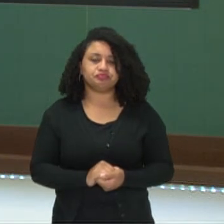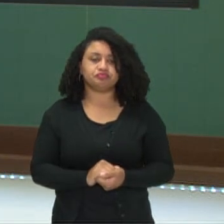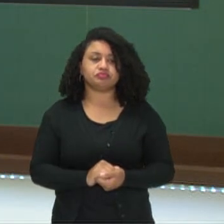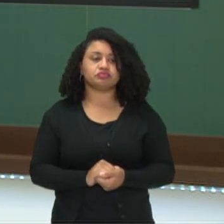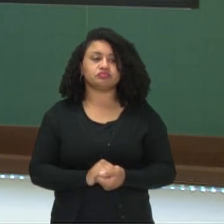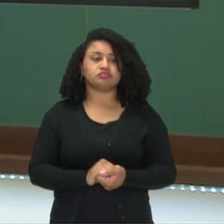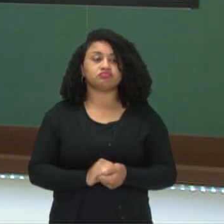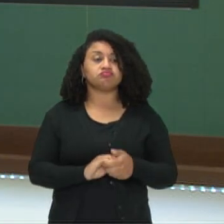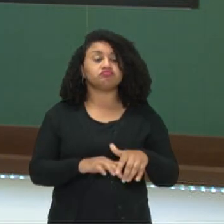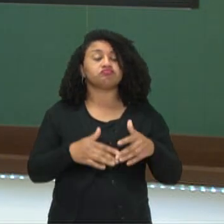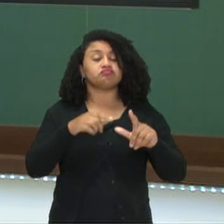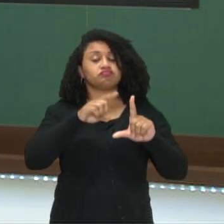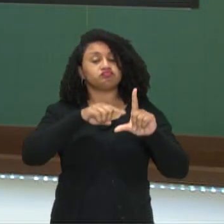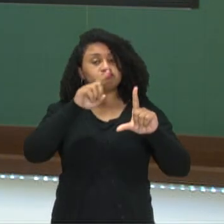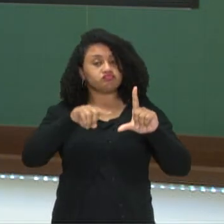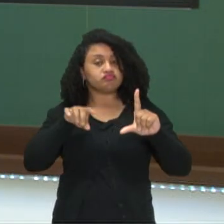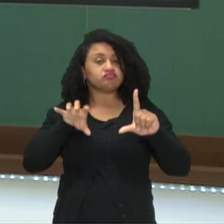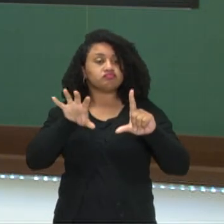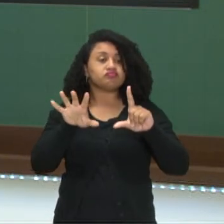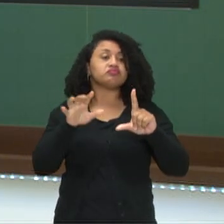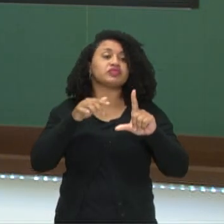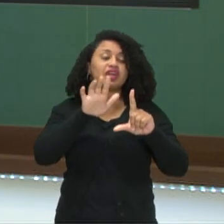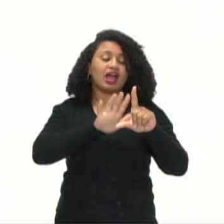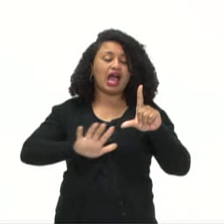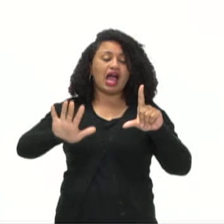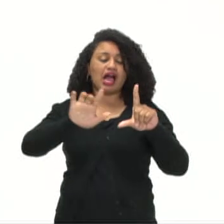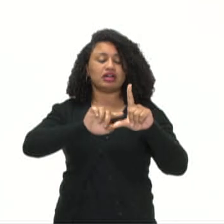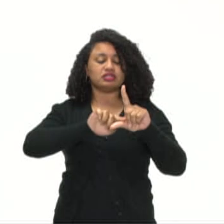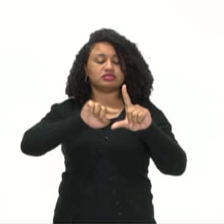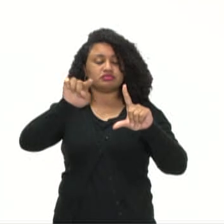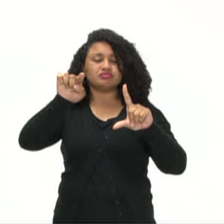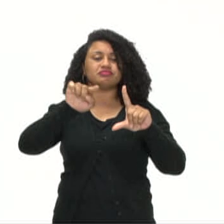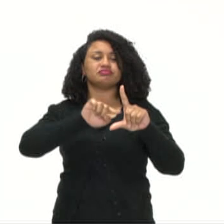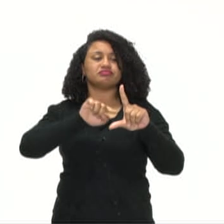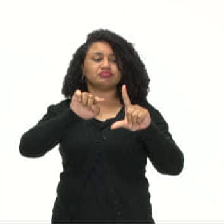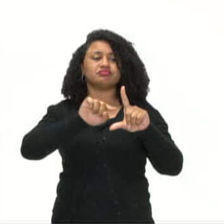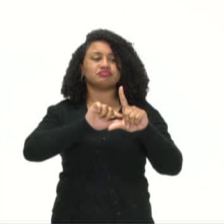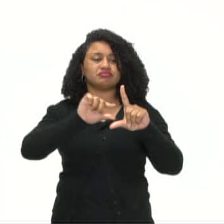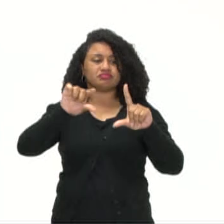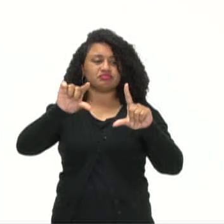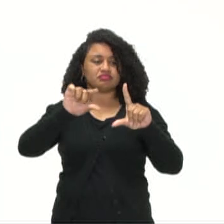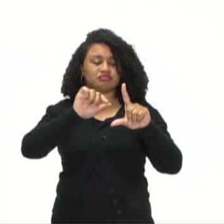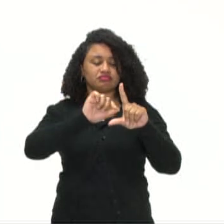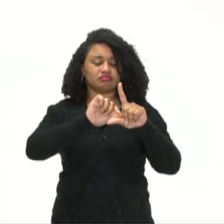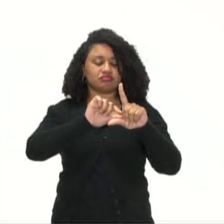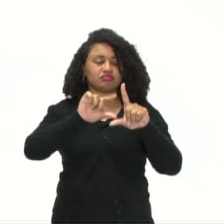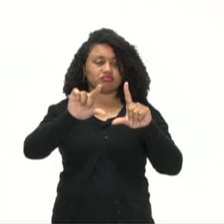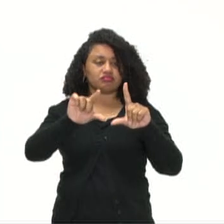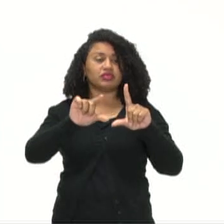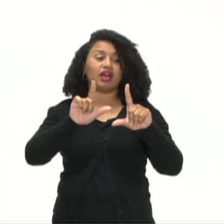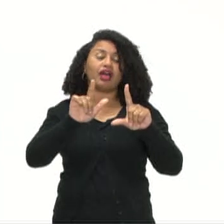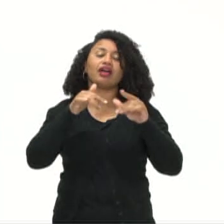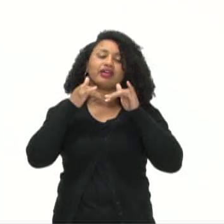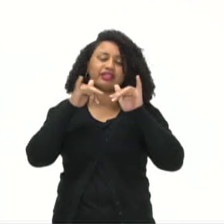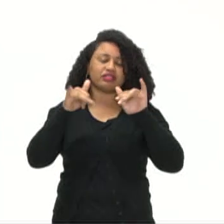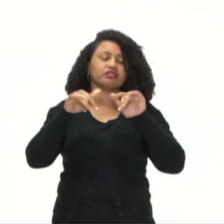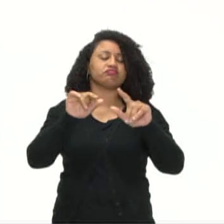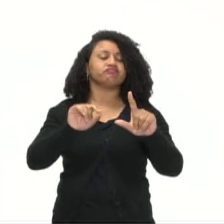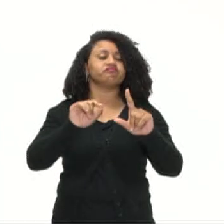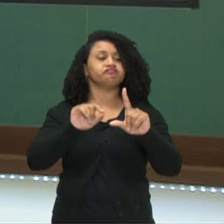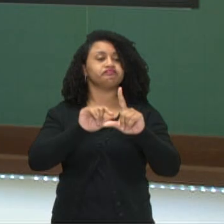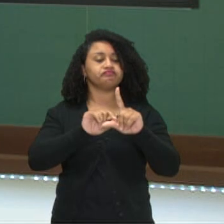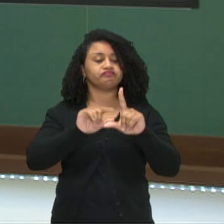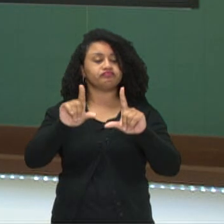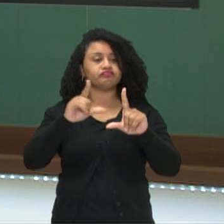E aí, se o gráfico for dessa forma, a área do gráfico, que é carga vezes tensão, lembrando que carga vezes tensão é energia, né? Nós vamos ter,